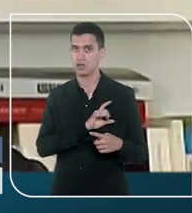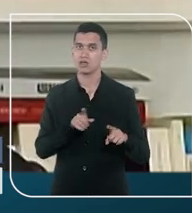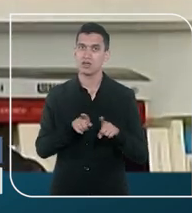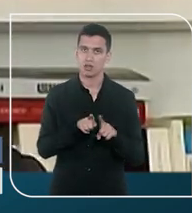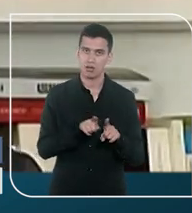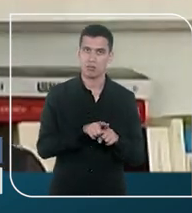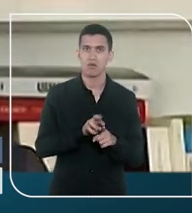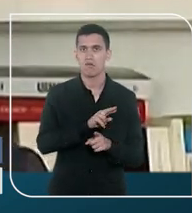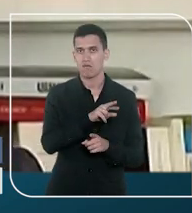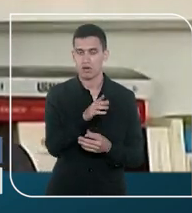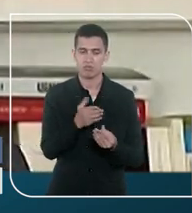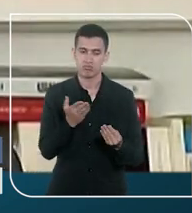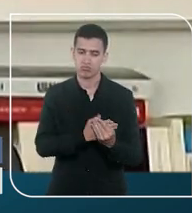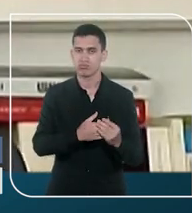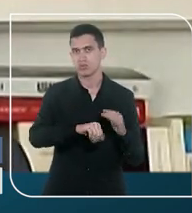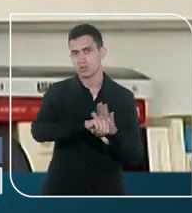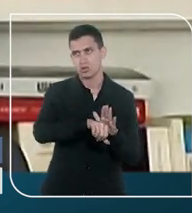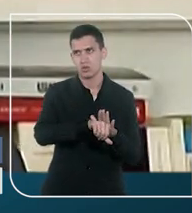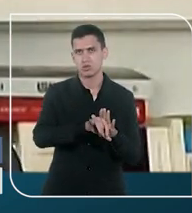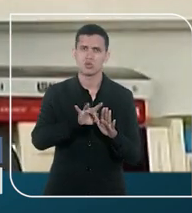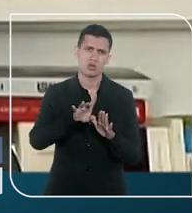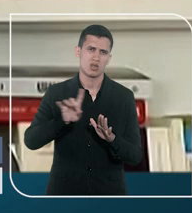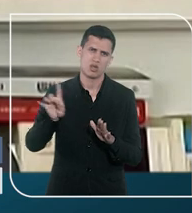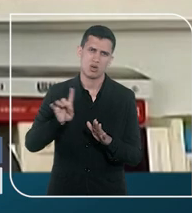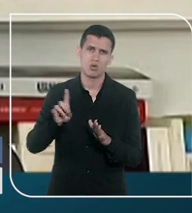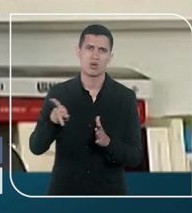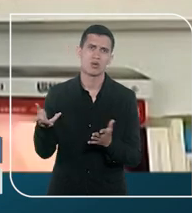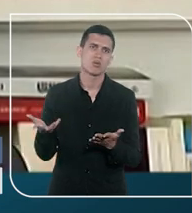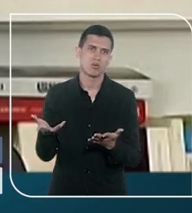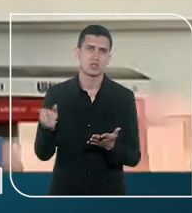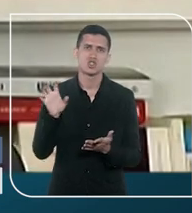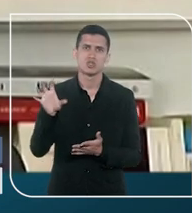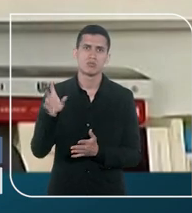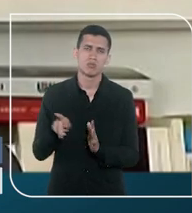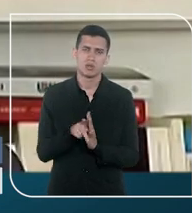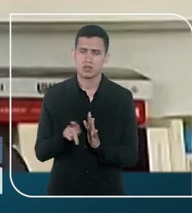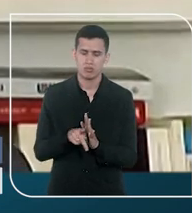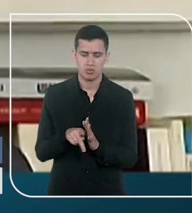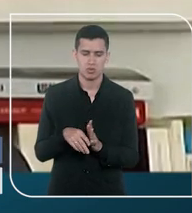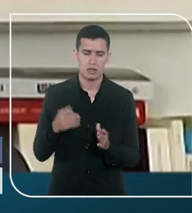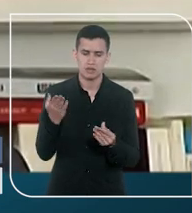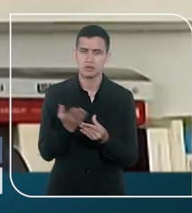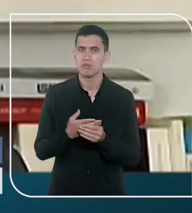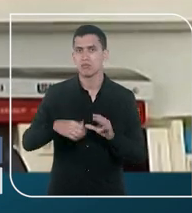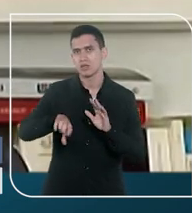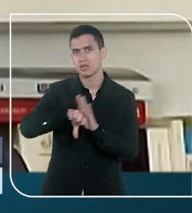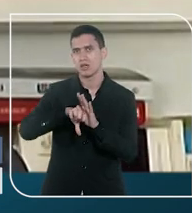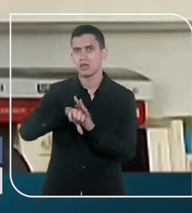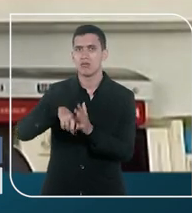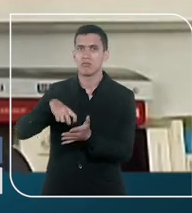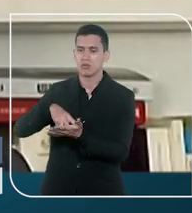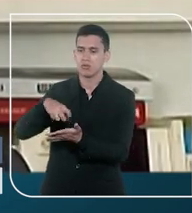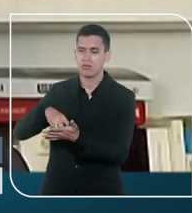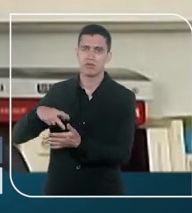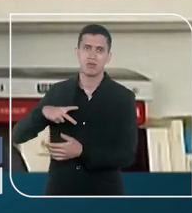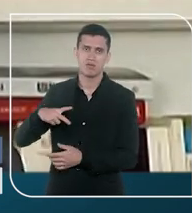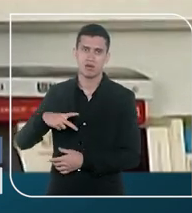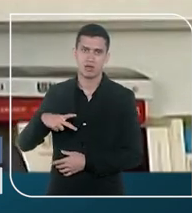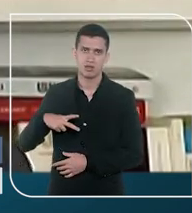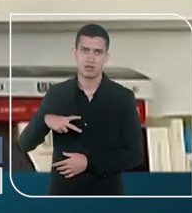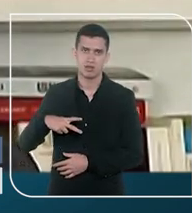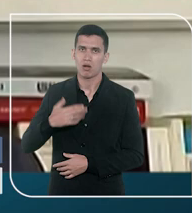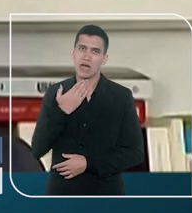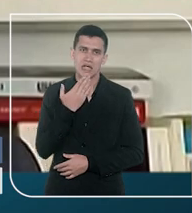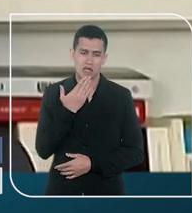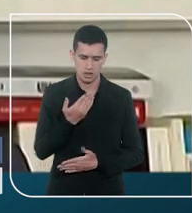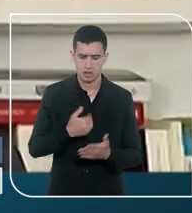nas ações criminais, exceto, claro, ação penal privada, né? Quando a gente pensar, por exemplo, numa queixa-crime. E